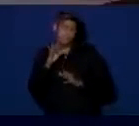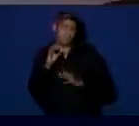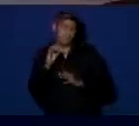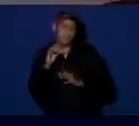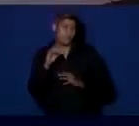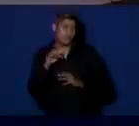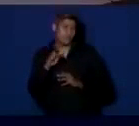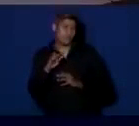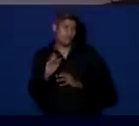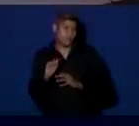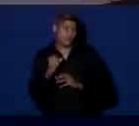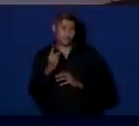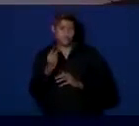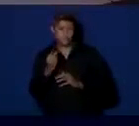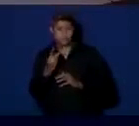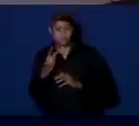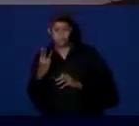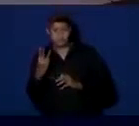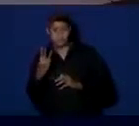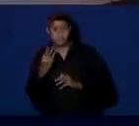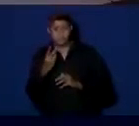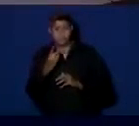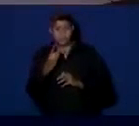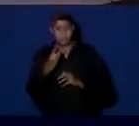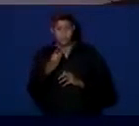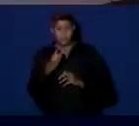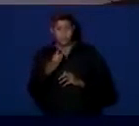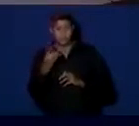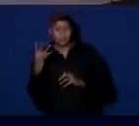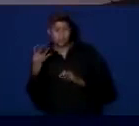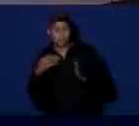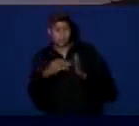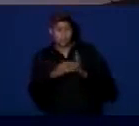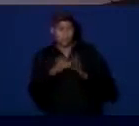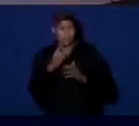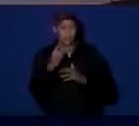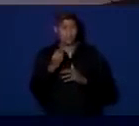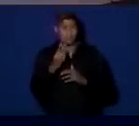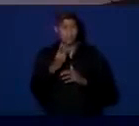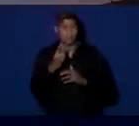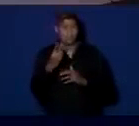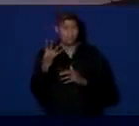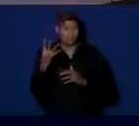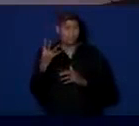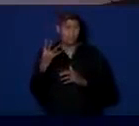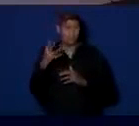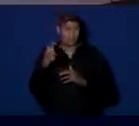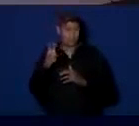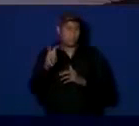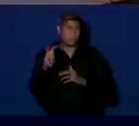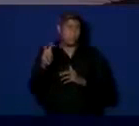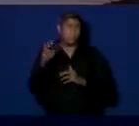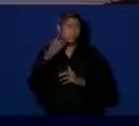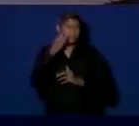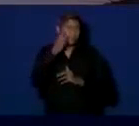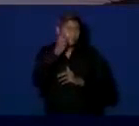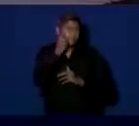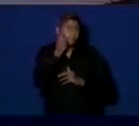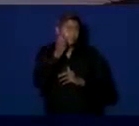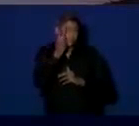Focus para 2023, 2024 e 2025 e vender no mercado, você tem um ganho de 2,5% ao ano.